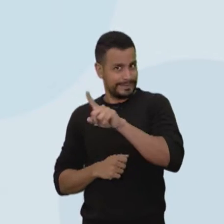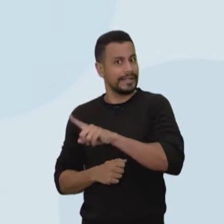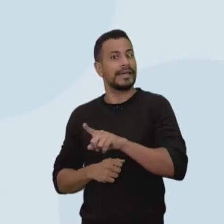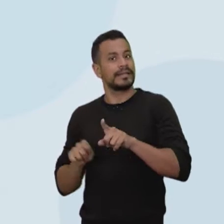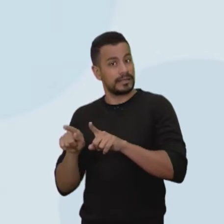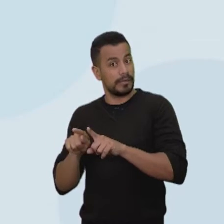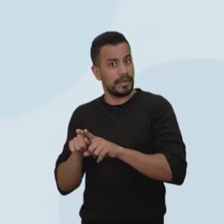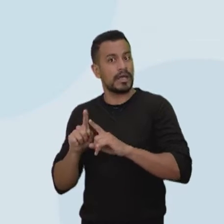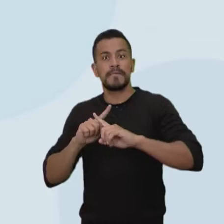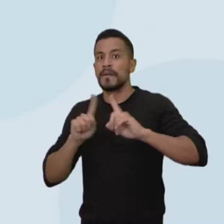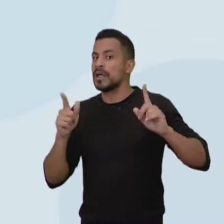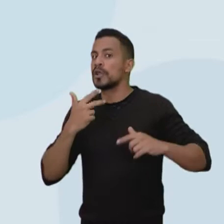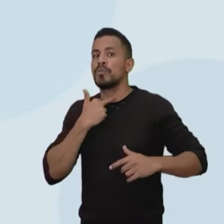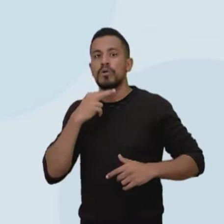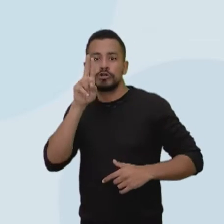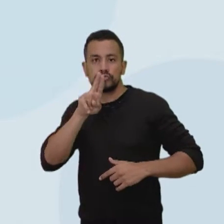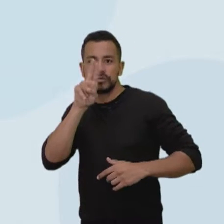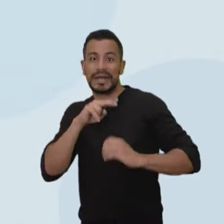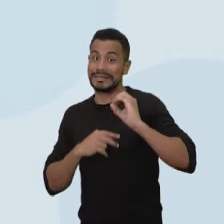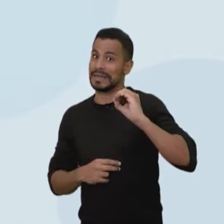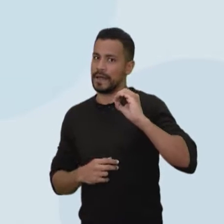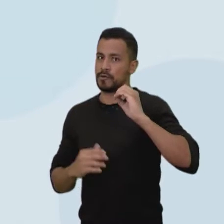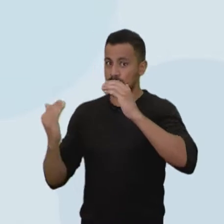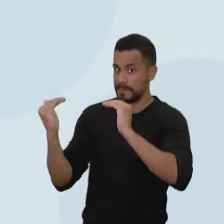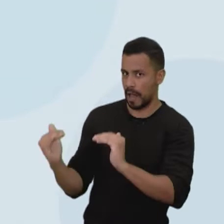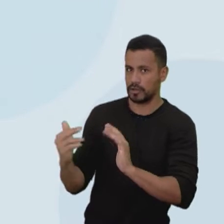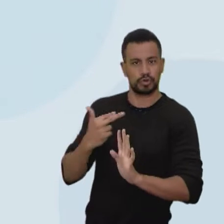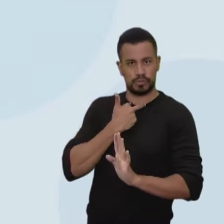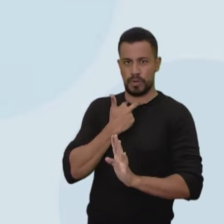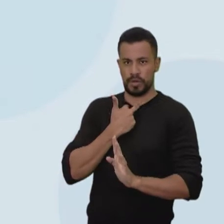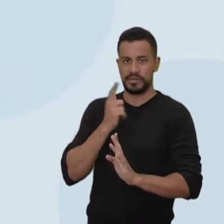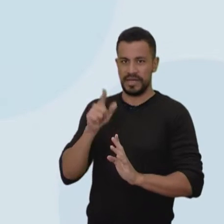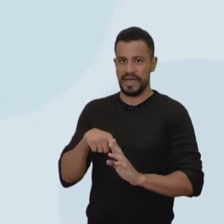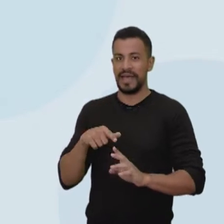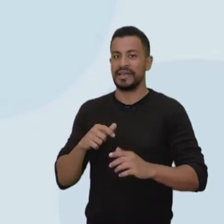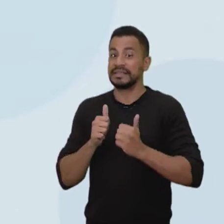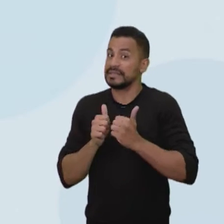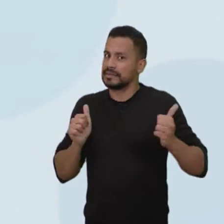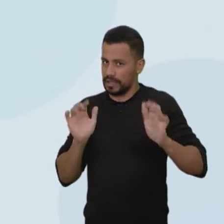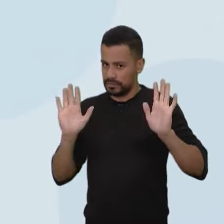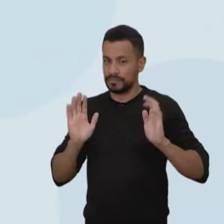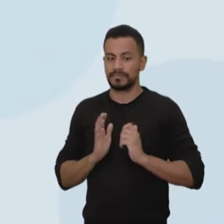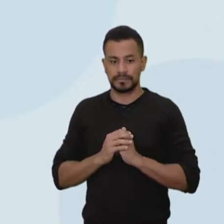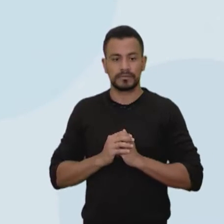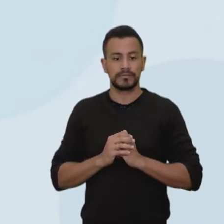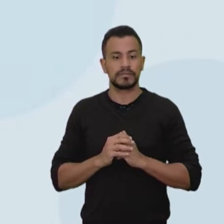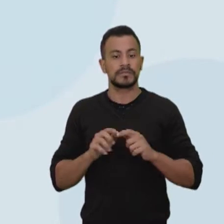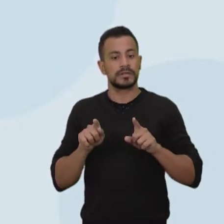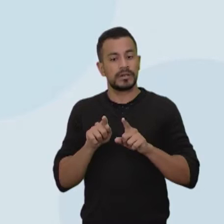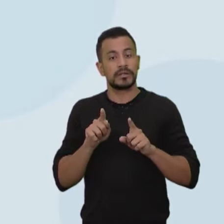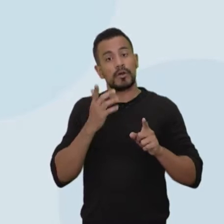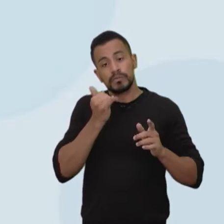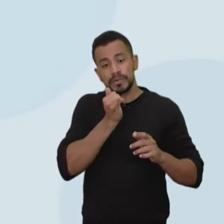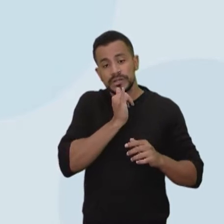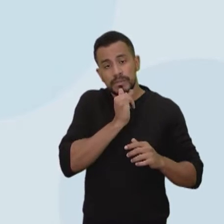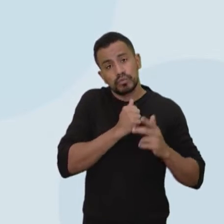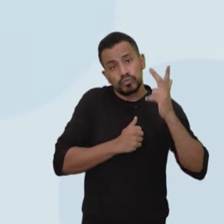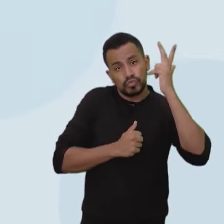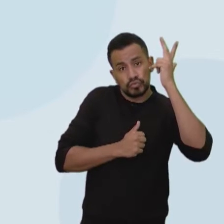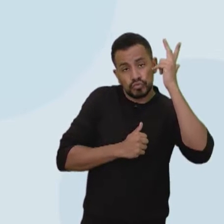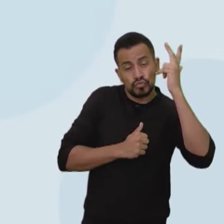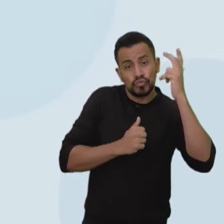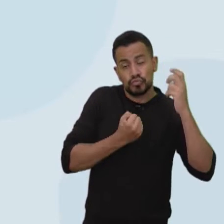aula que a gente pode pegar um número natural, por exemplo, 2, e escrever como uma fração, 2 sobre 1. Então, o número 2, o